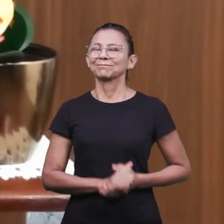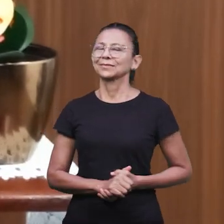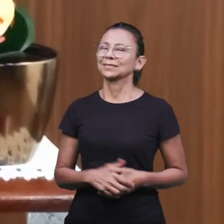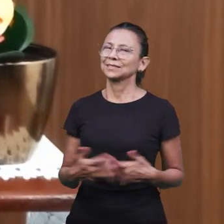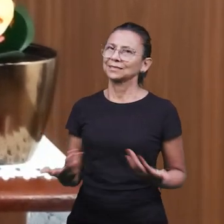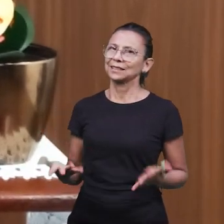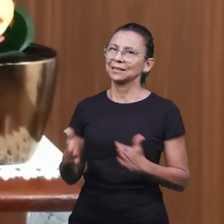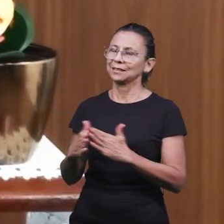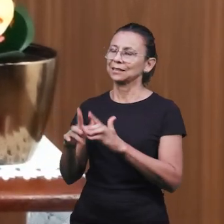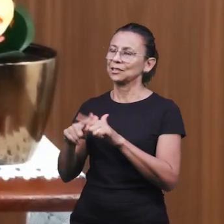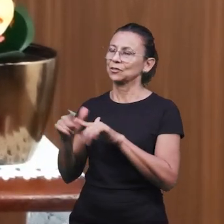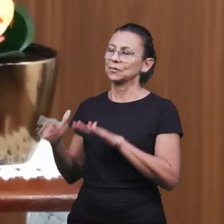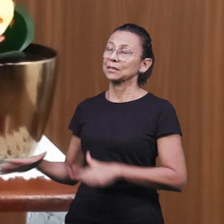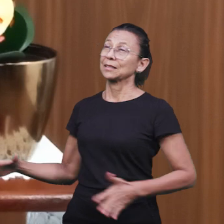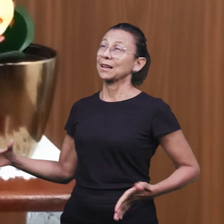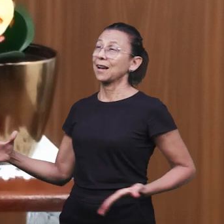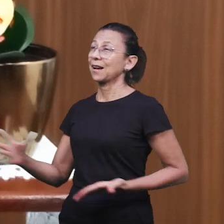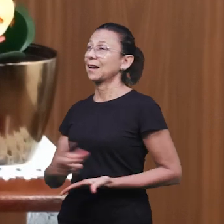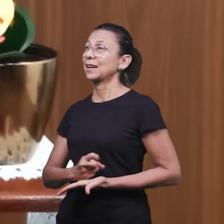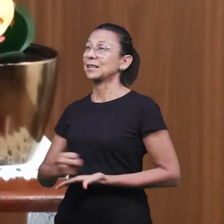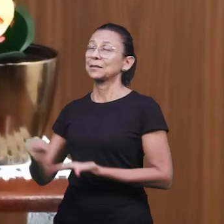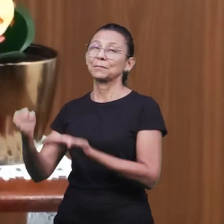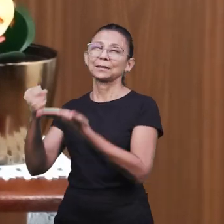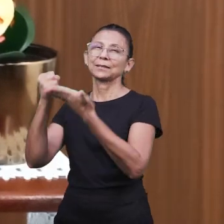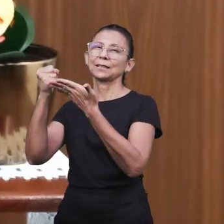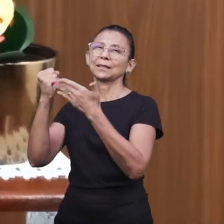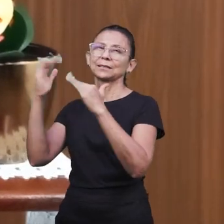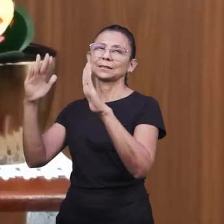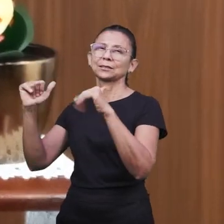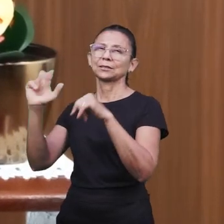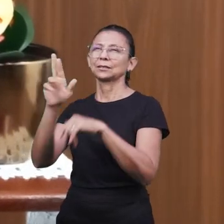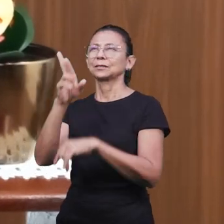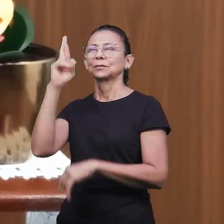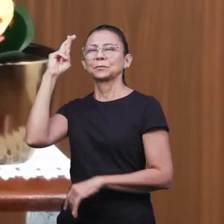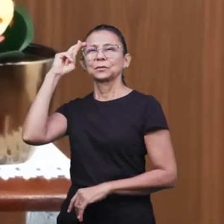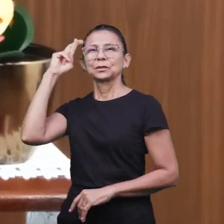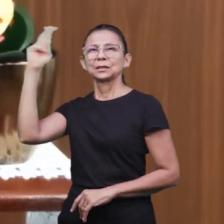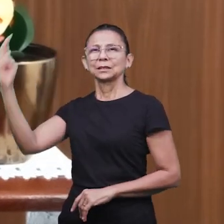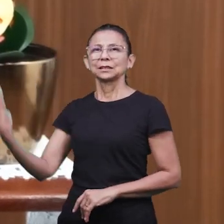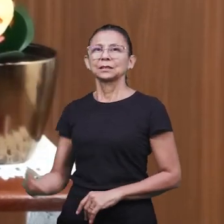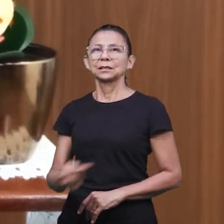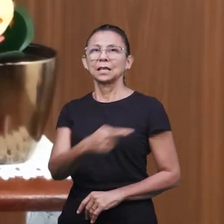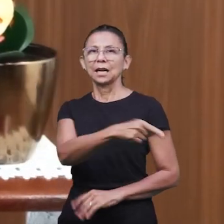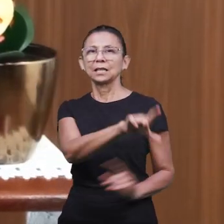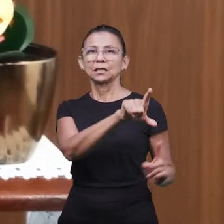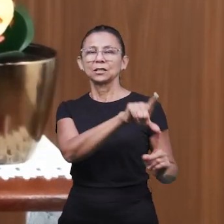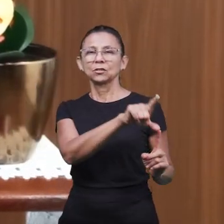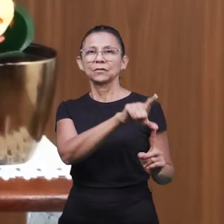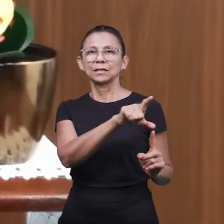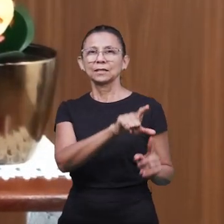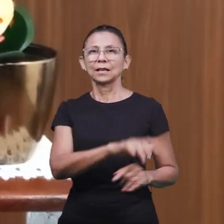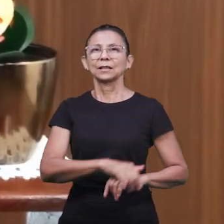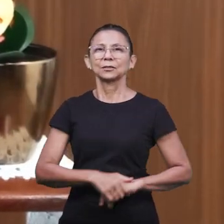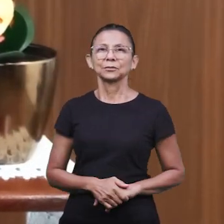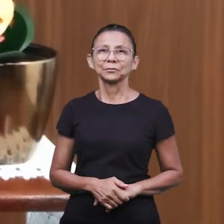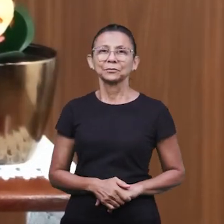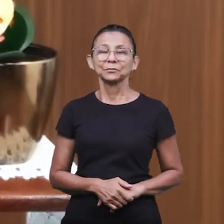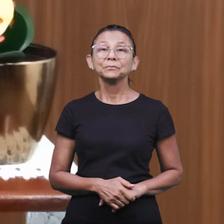fiel vai ser arrebatada, louvado seja o nome do Senhor. Deus está preparando uma igreja